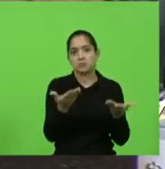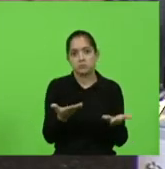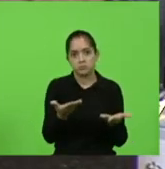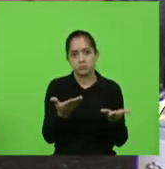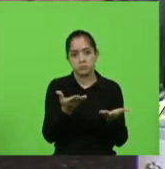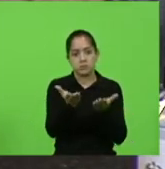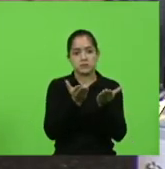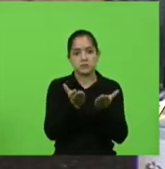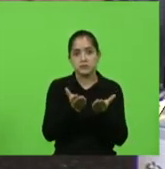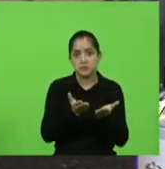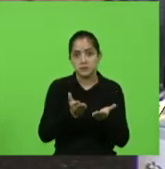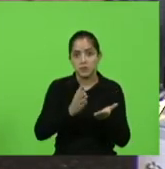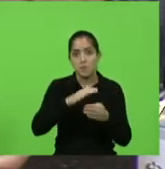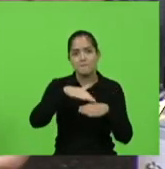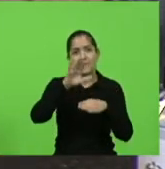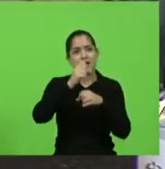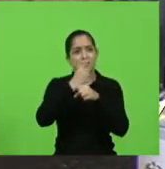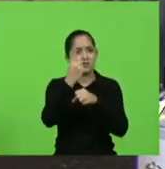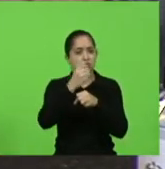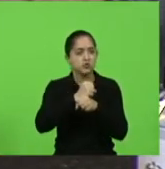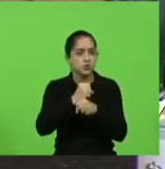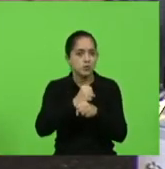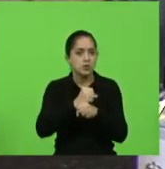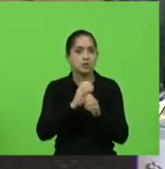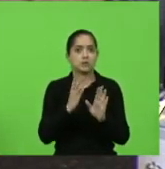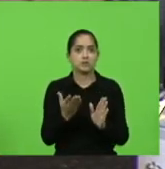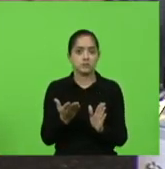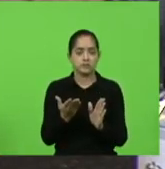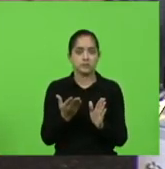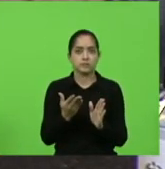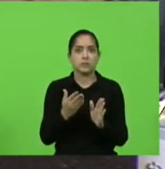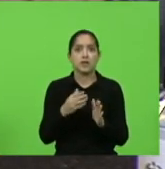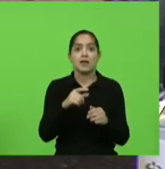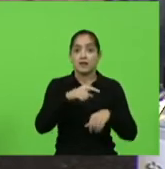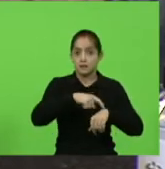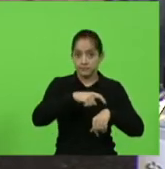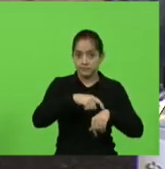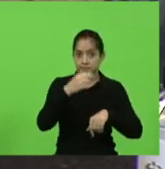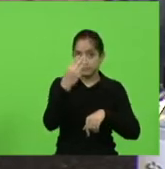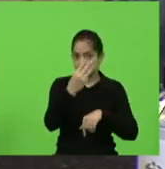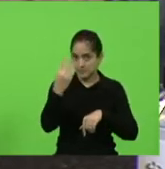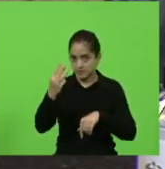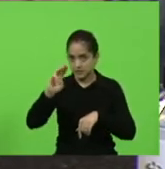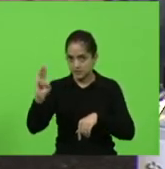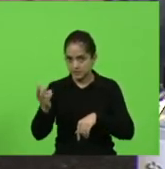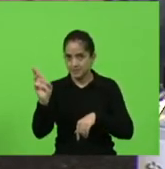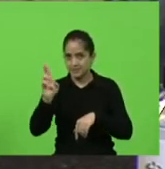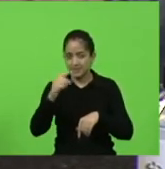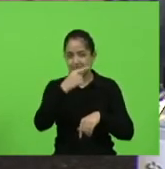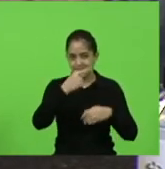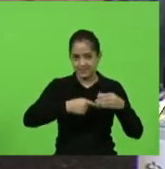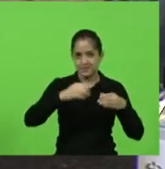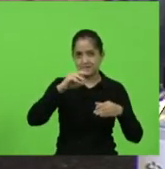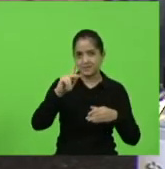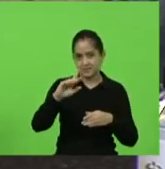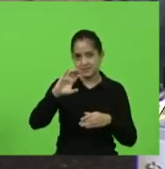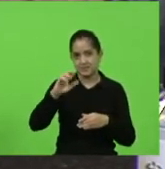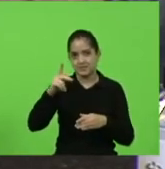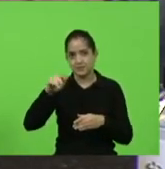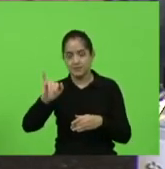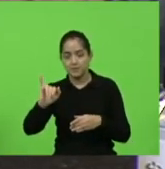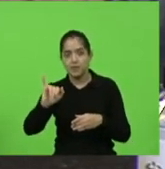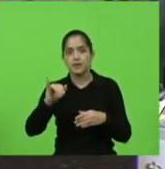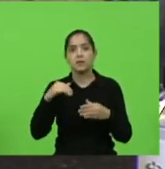faz mais de um ano. O que é engraçado é que naquele momento, para aqueles 33 milhões daquela CPI, foram poucas horas, mas